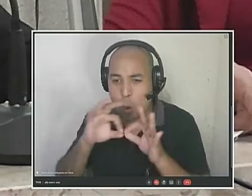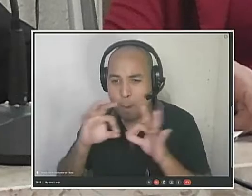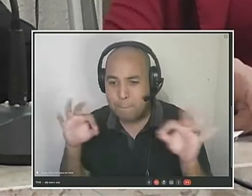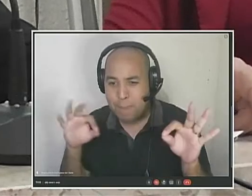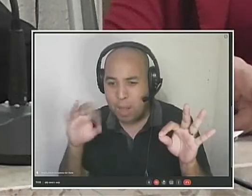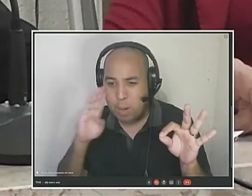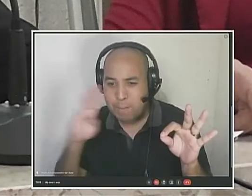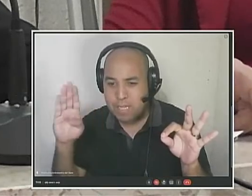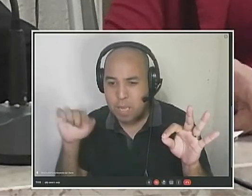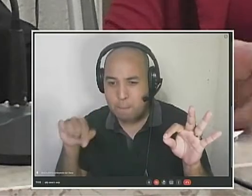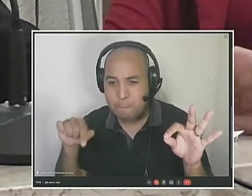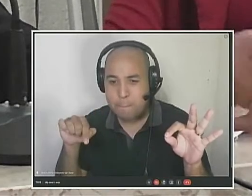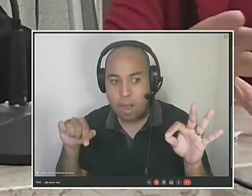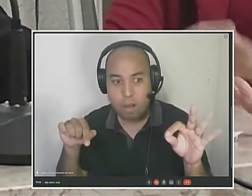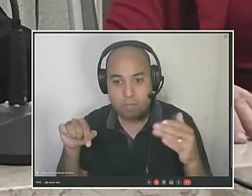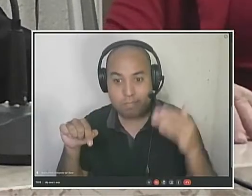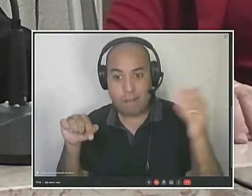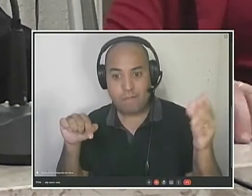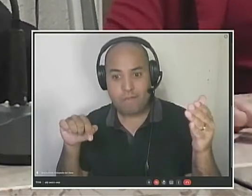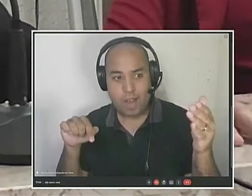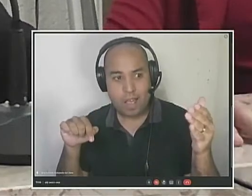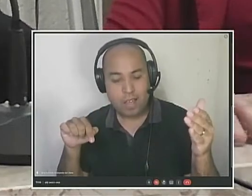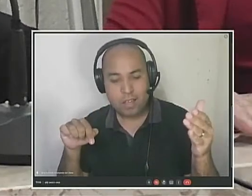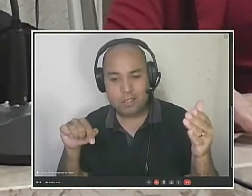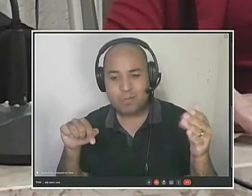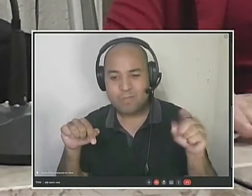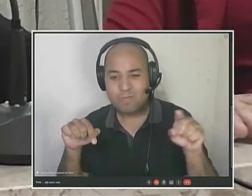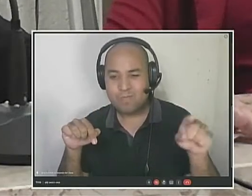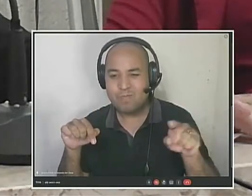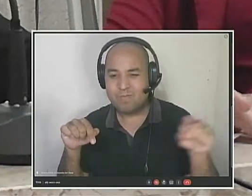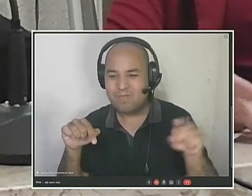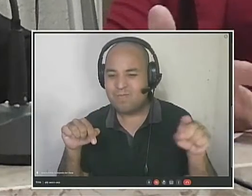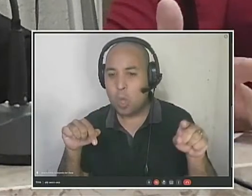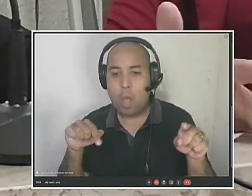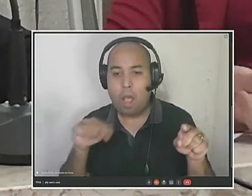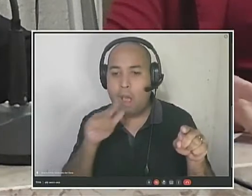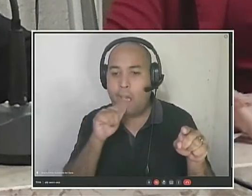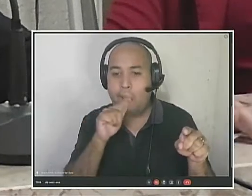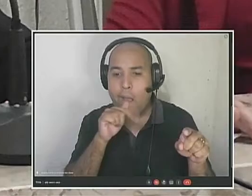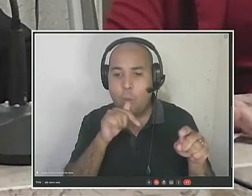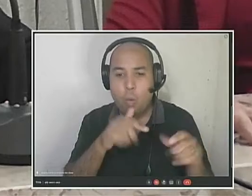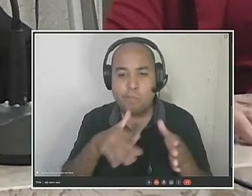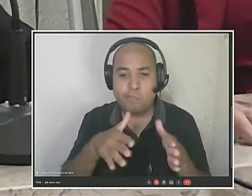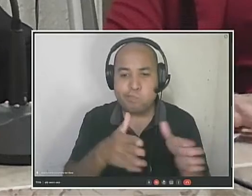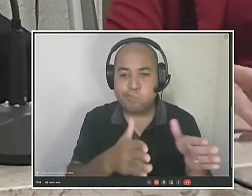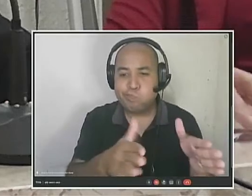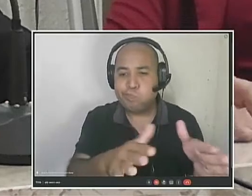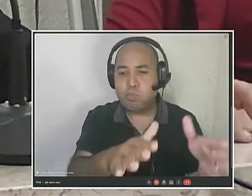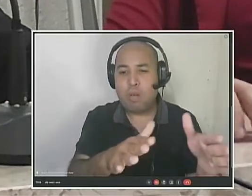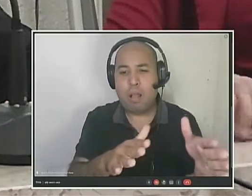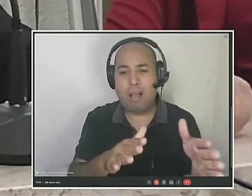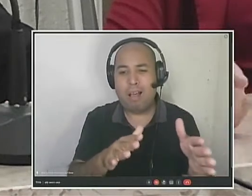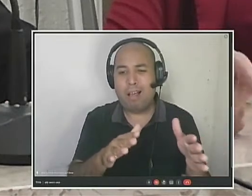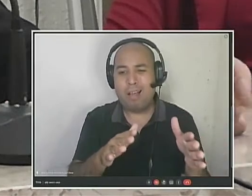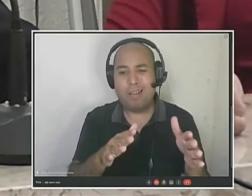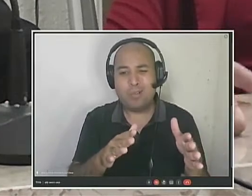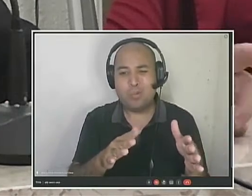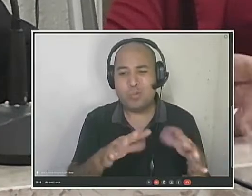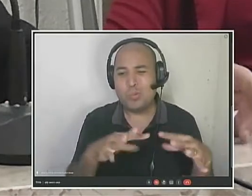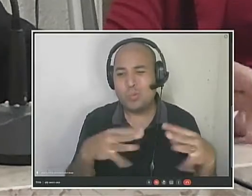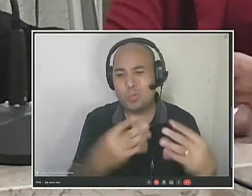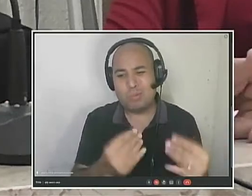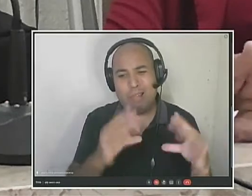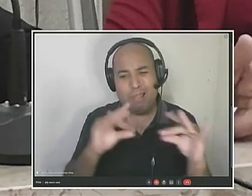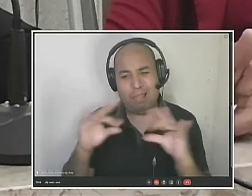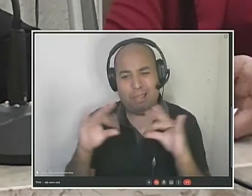vai ver que para frente ali, se ir hoje lá, vai ver que está um rio dentro daquela estrada. Tubulação toda coberta,